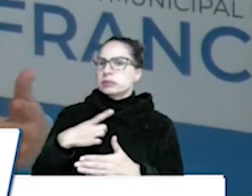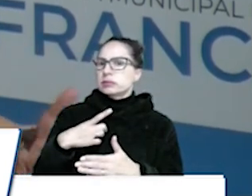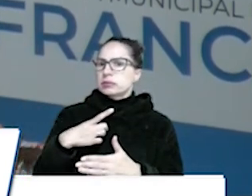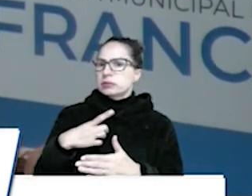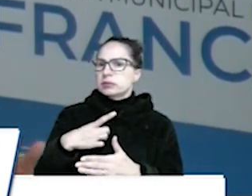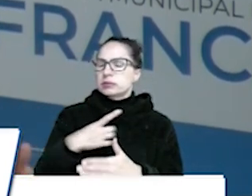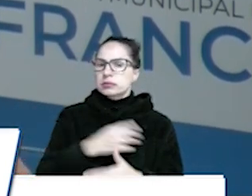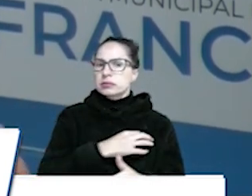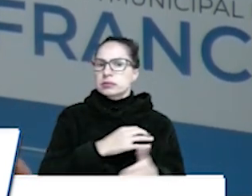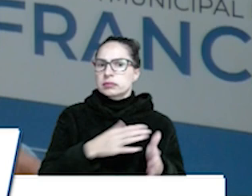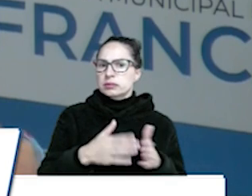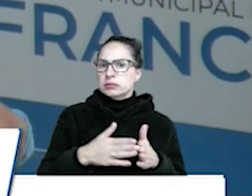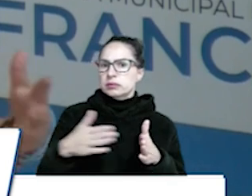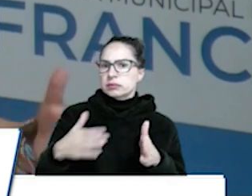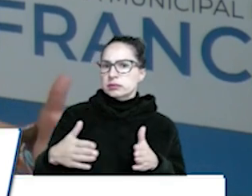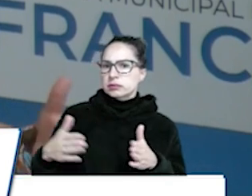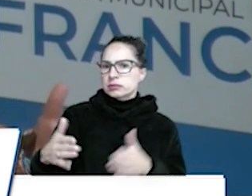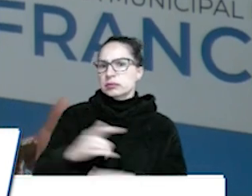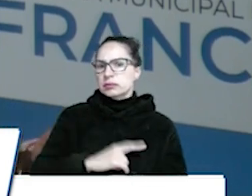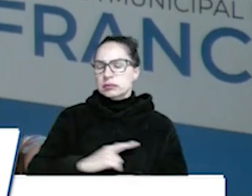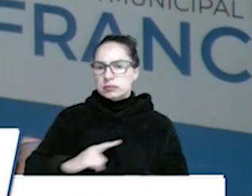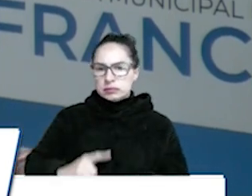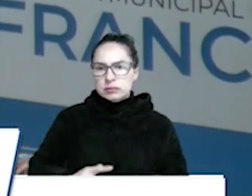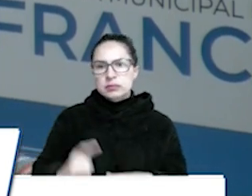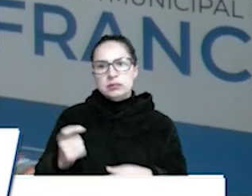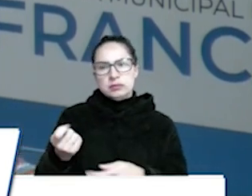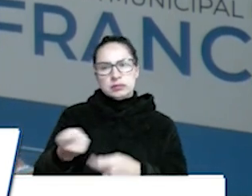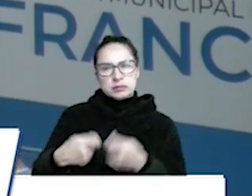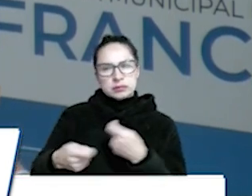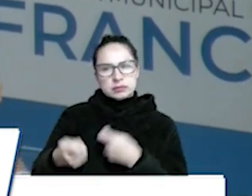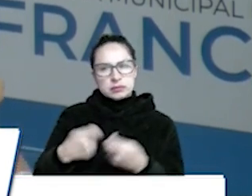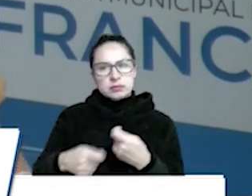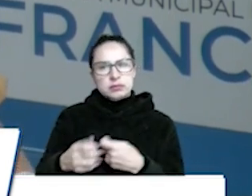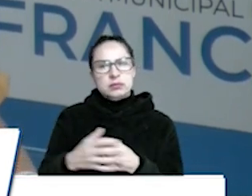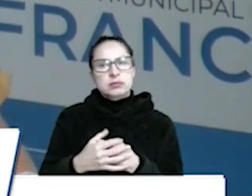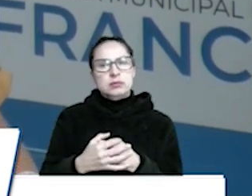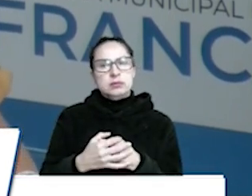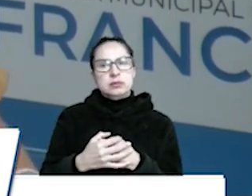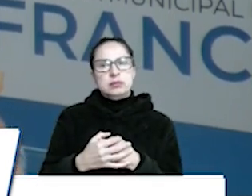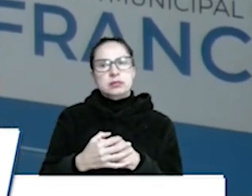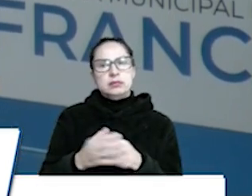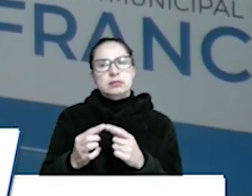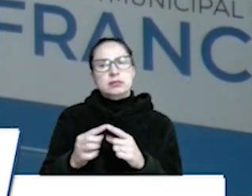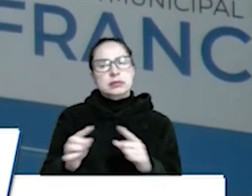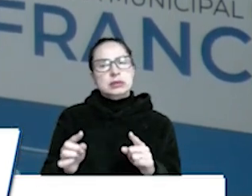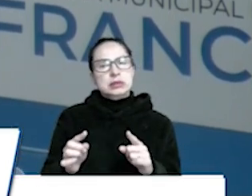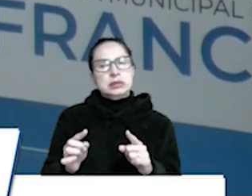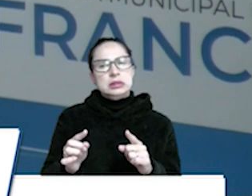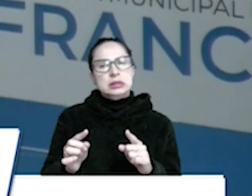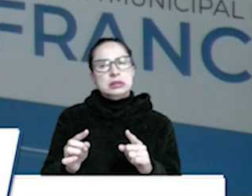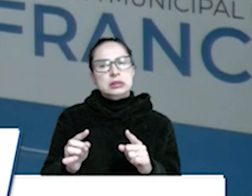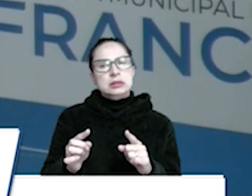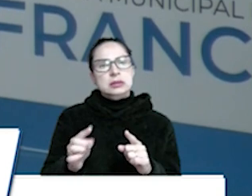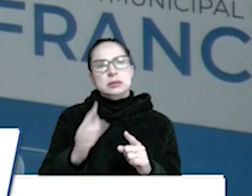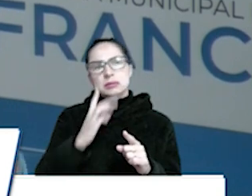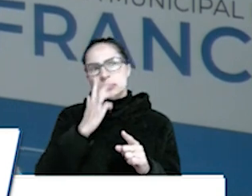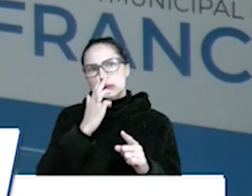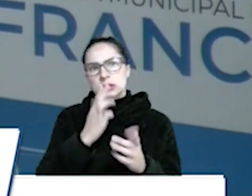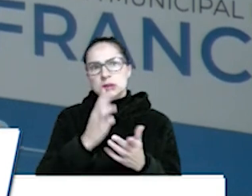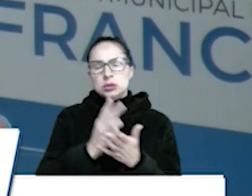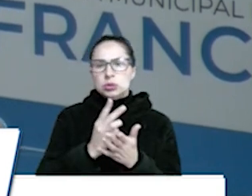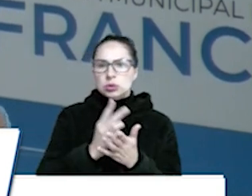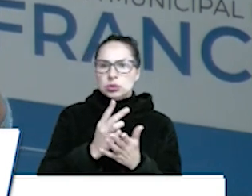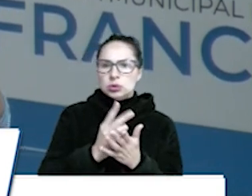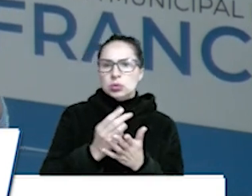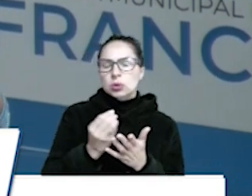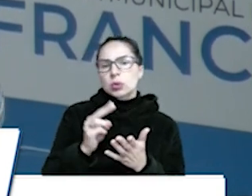né, alguns governos, algumas administrações, mas que permanecem e são